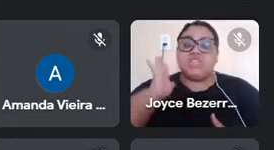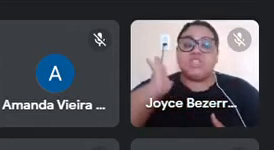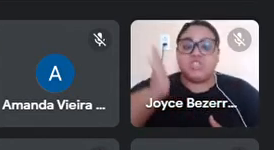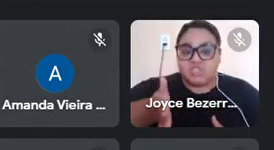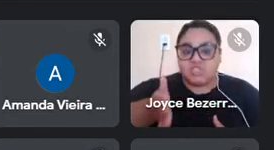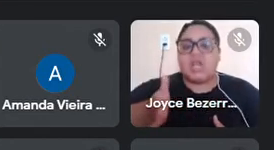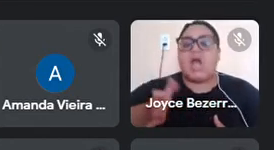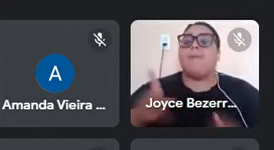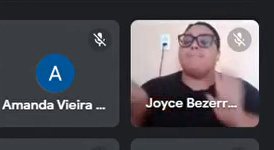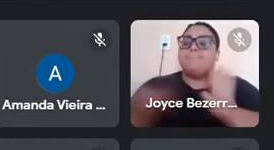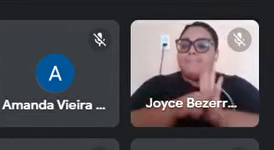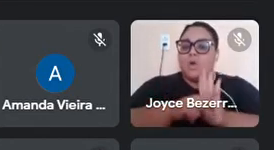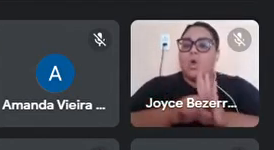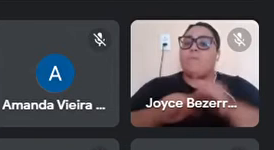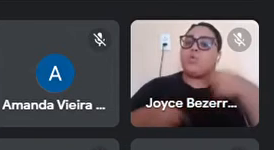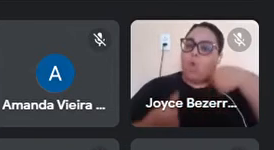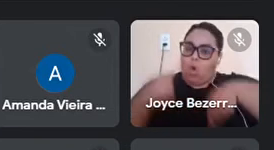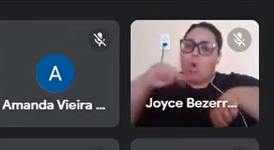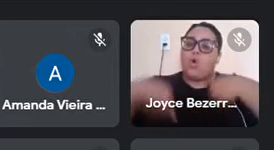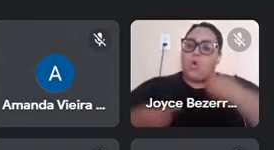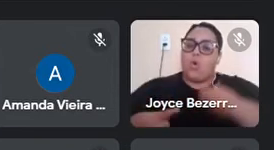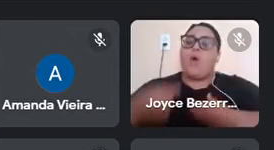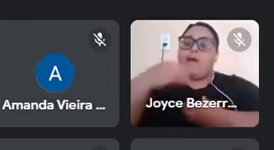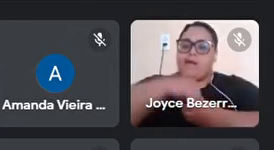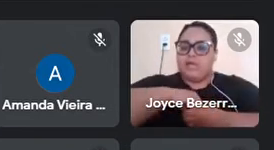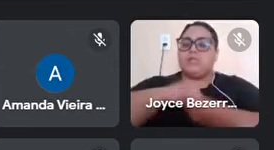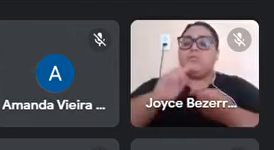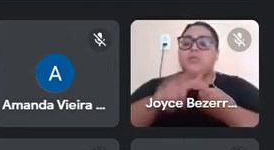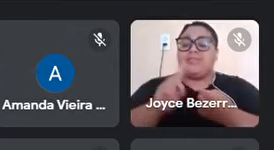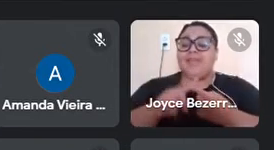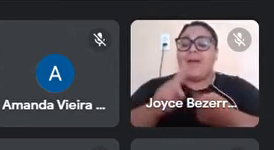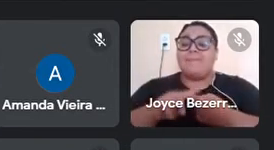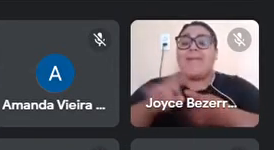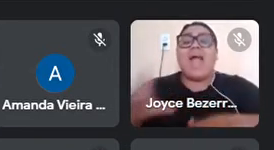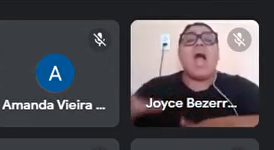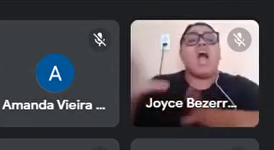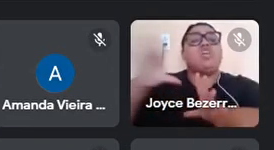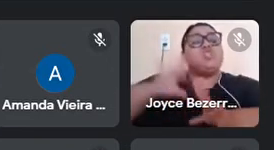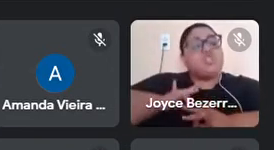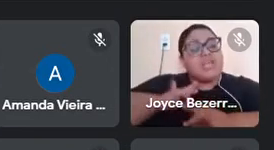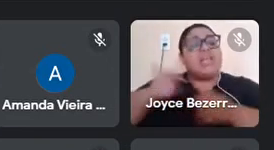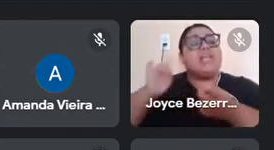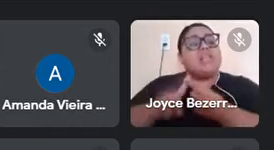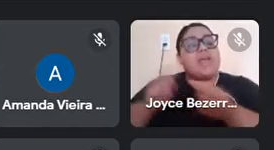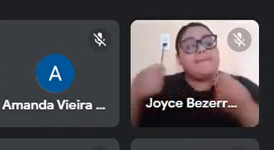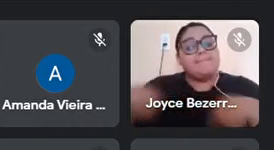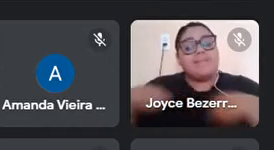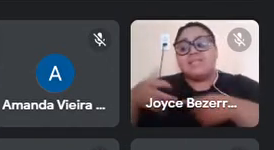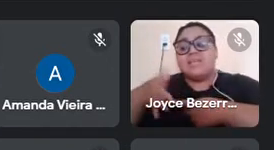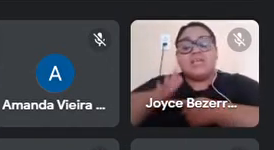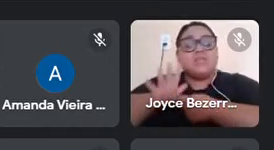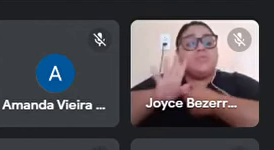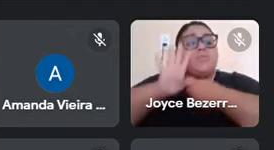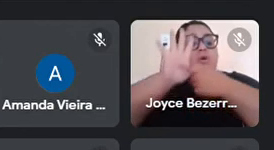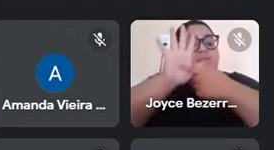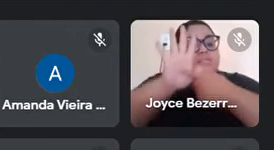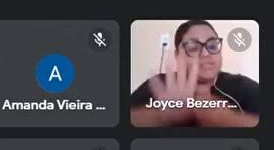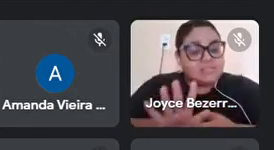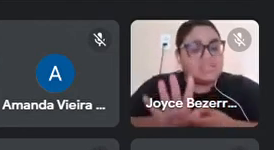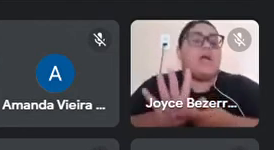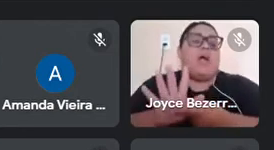nosso organismo, e a imunidade adquirida, que a gente tem que expor os linfócitos